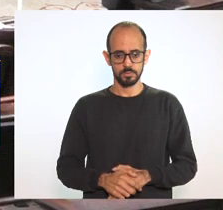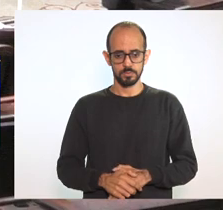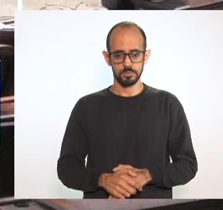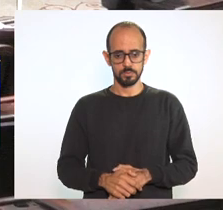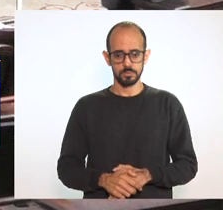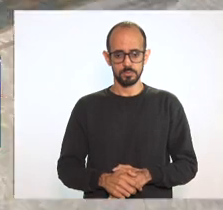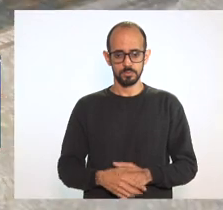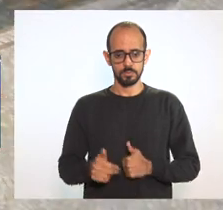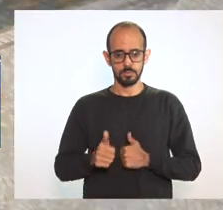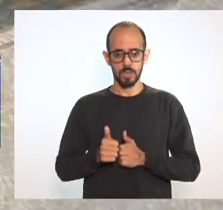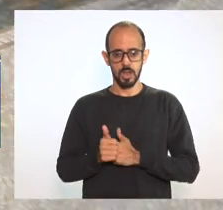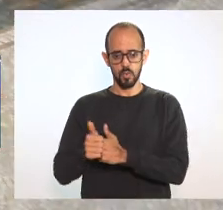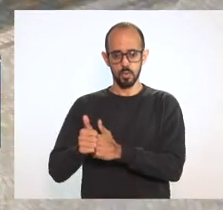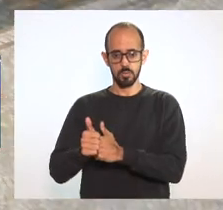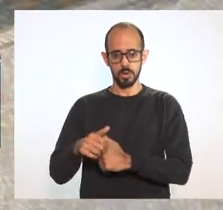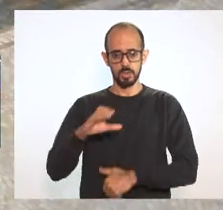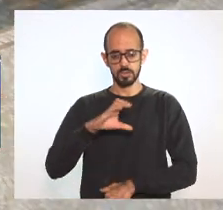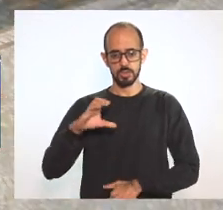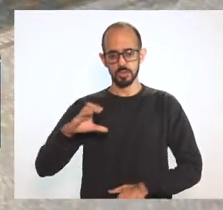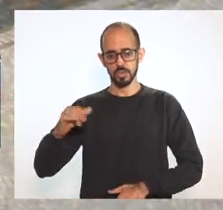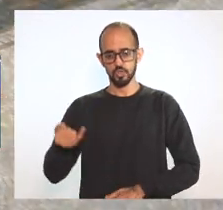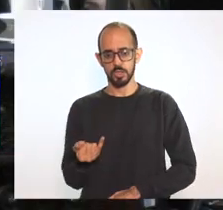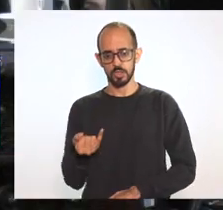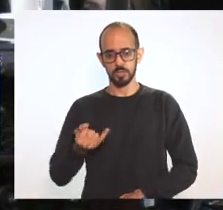Comissão de Economia acompanha o parecer da CCJ.